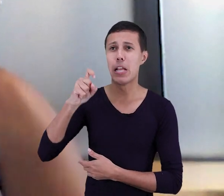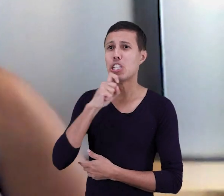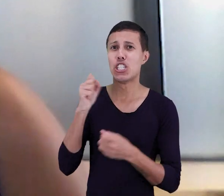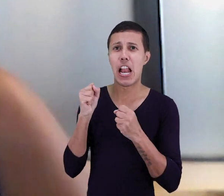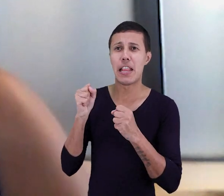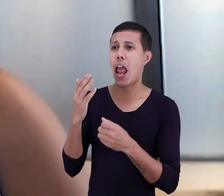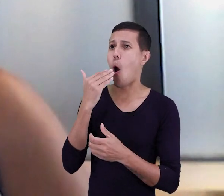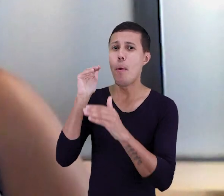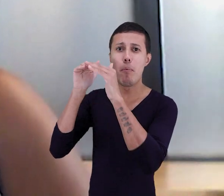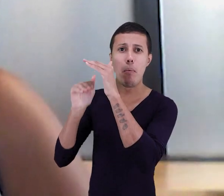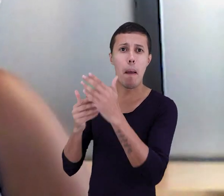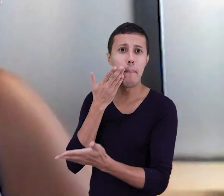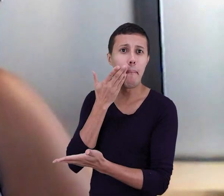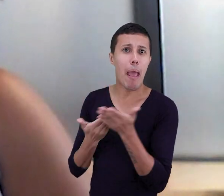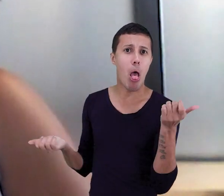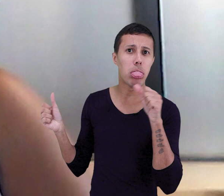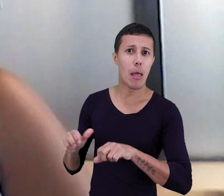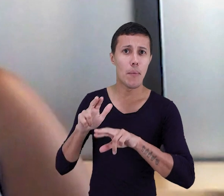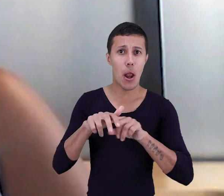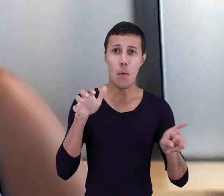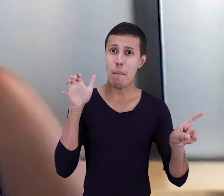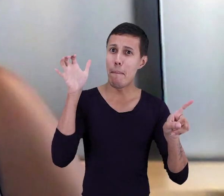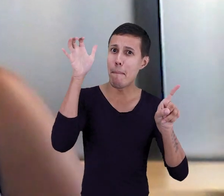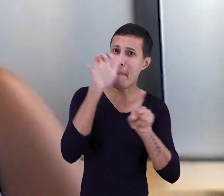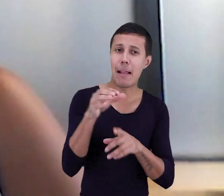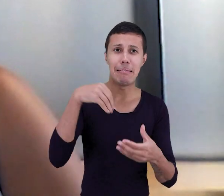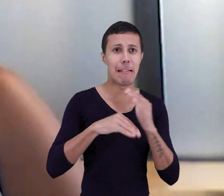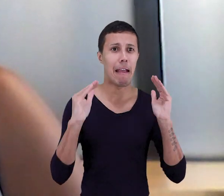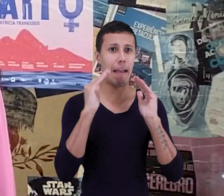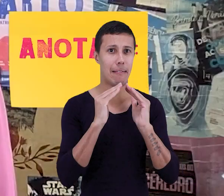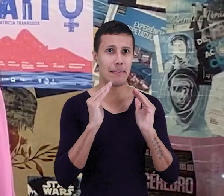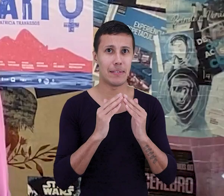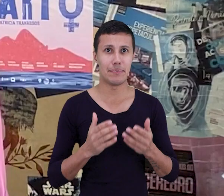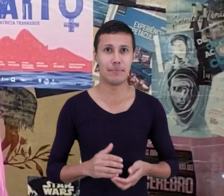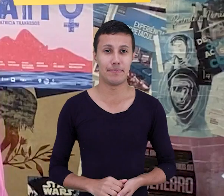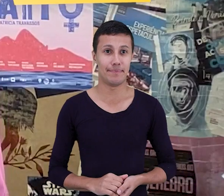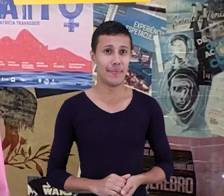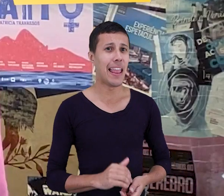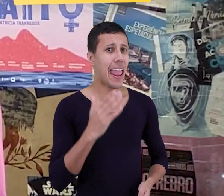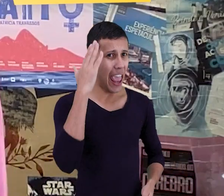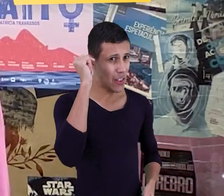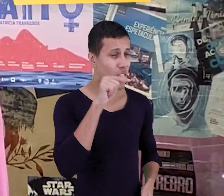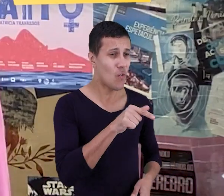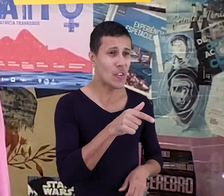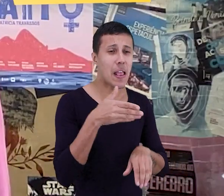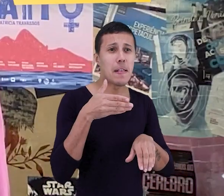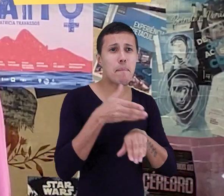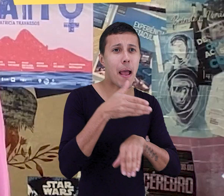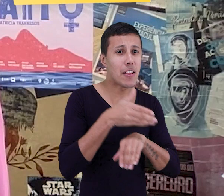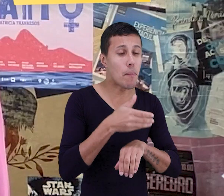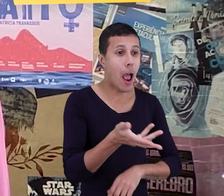geladeira. Então, assim, é um impacto muito grande dentro de uma casa. Sara, eu sei que vocês participaram do programa